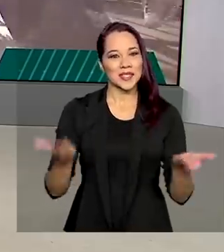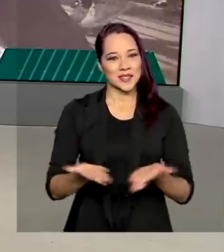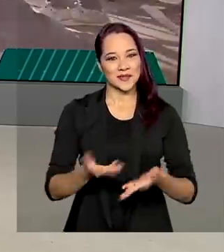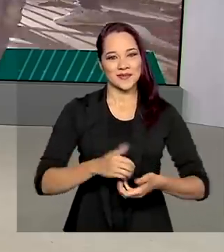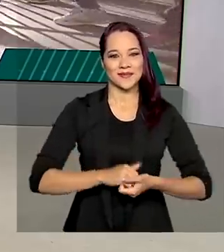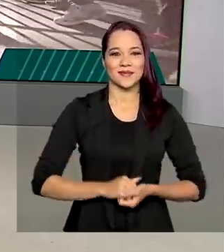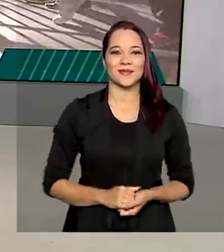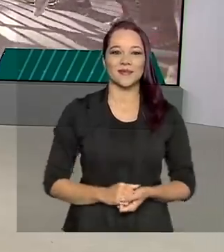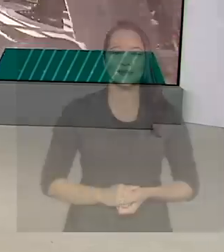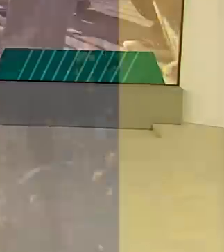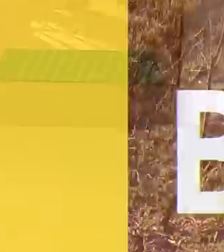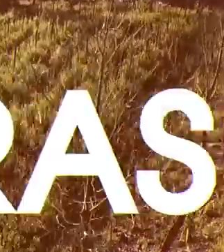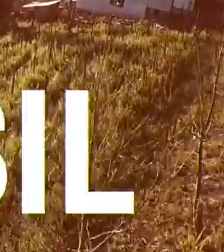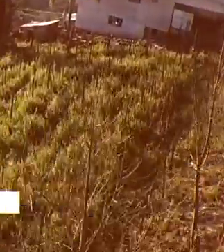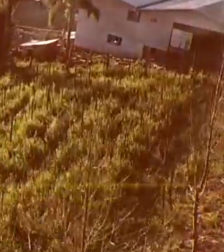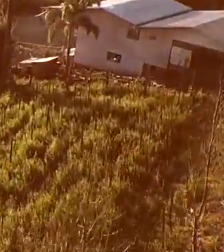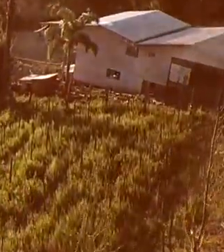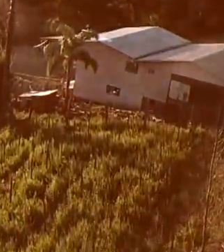começa agora.